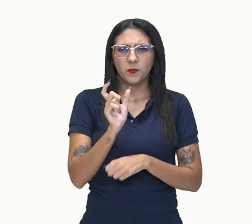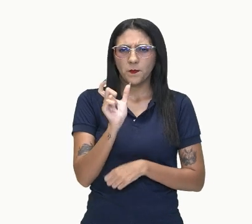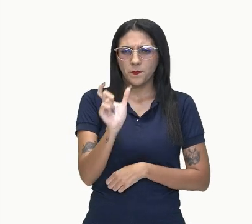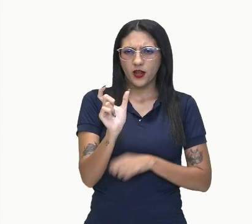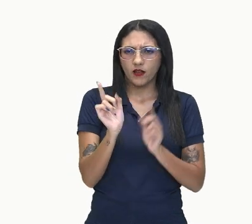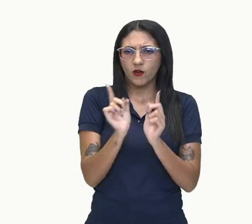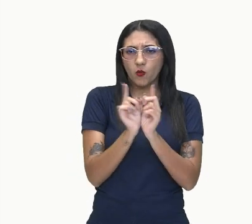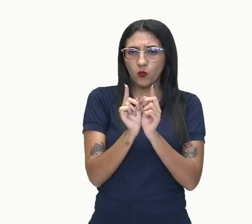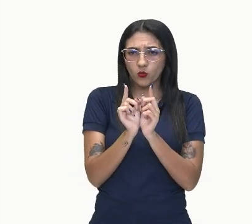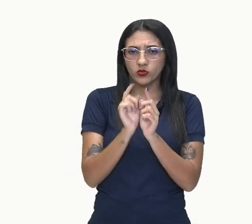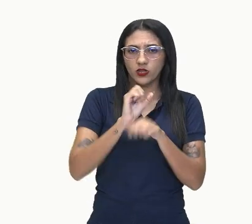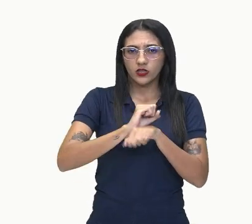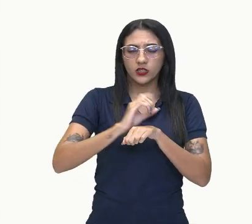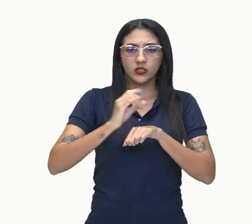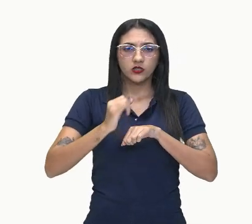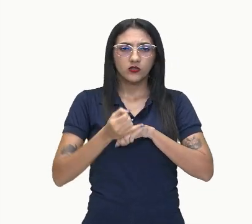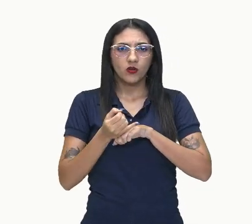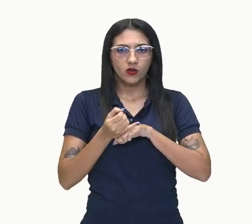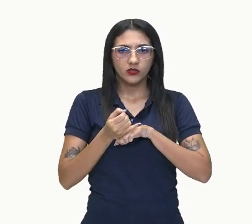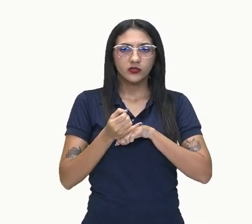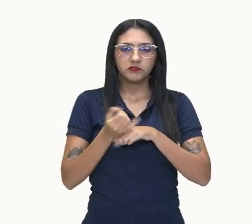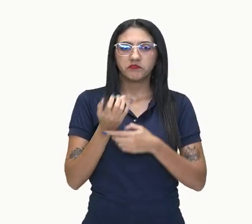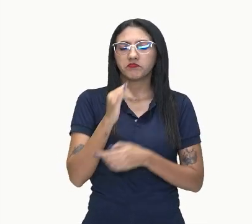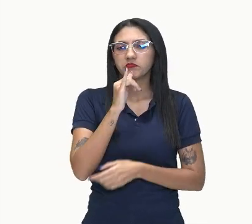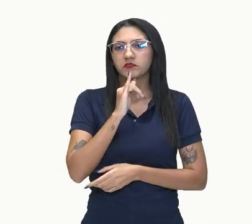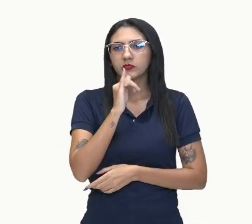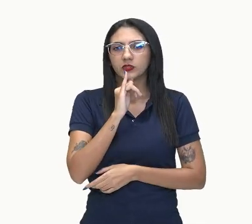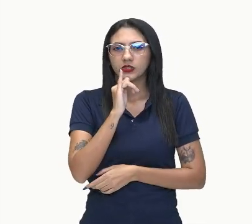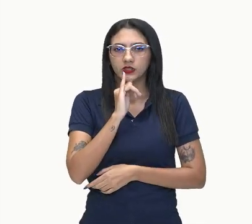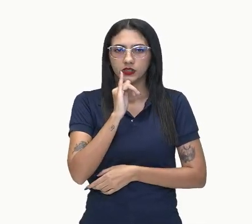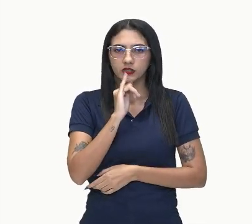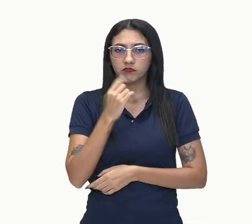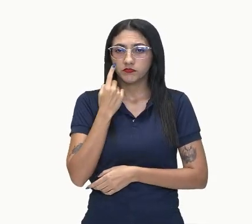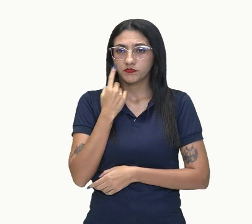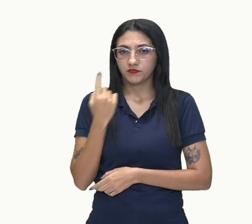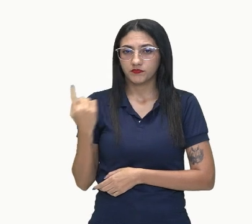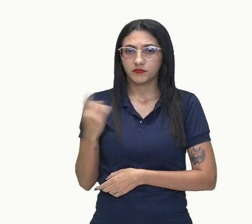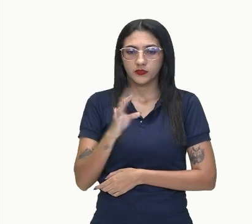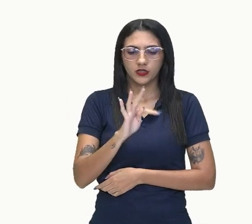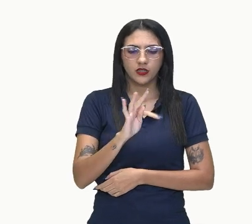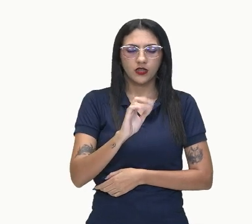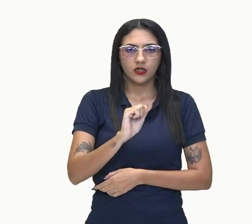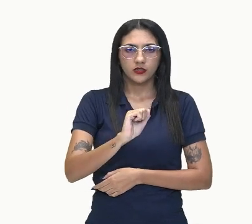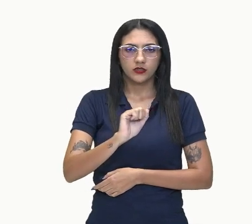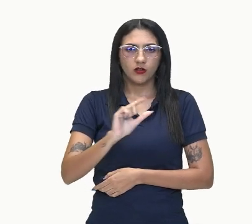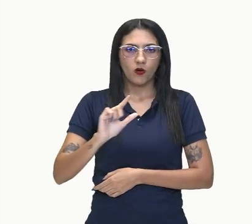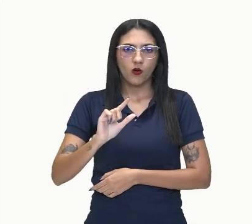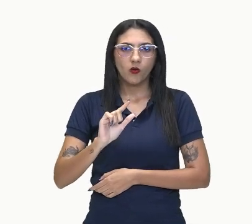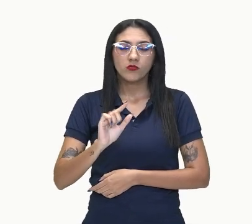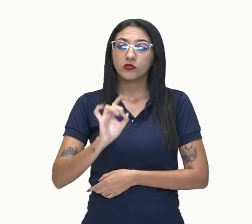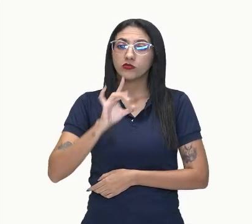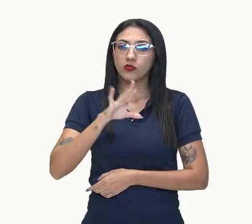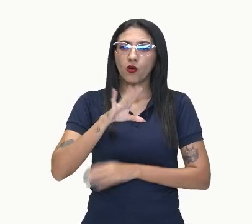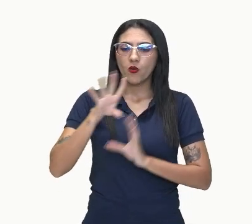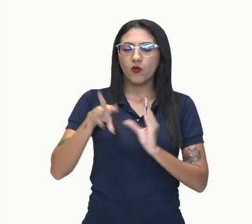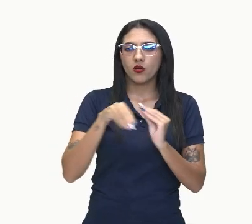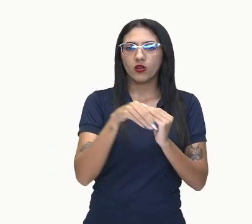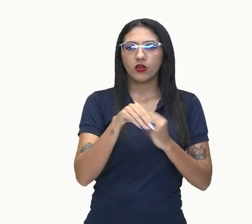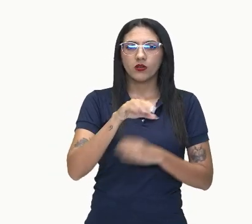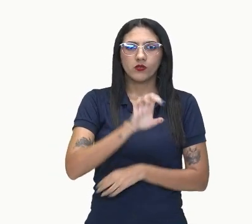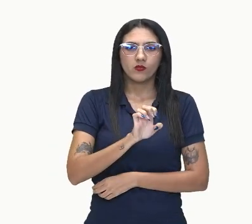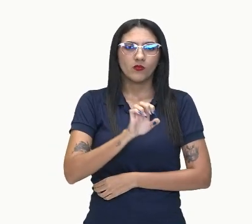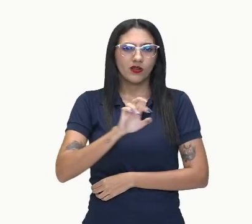o curto eu vou, por exemplo, eu vou pegar aqui o adjetivo tall. O curto eu vou acrescentar o ER.